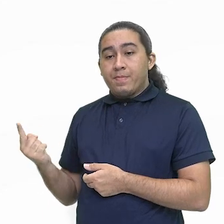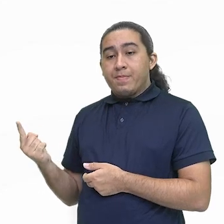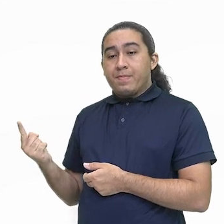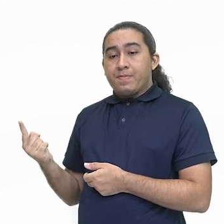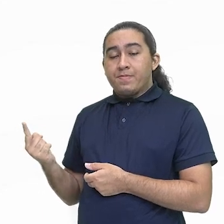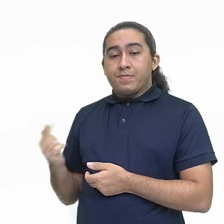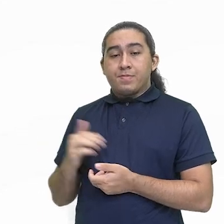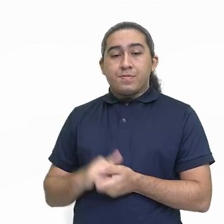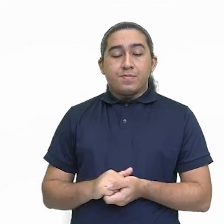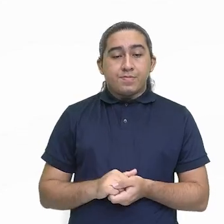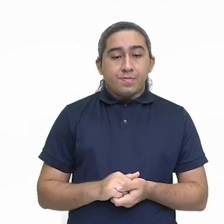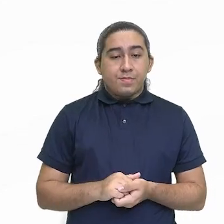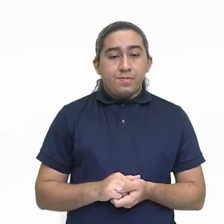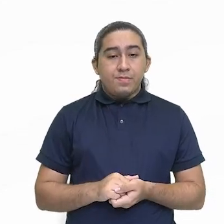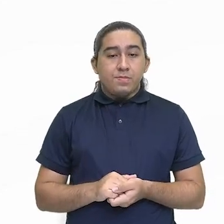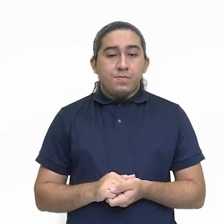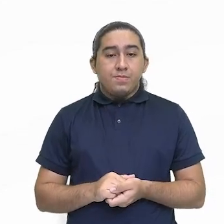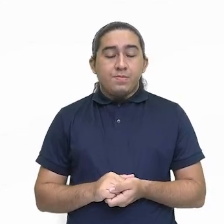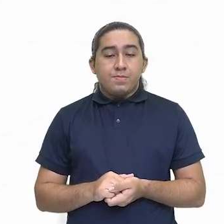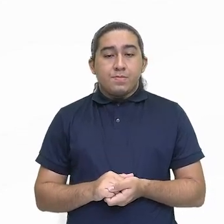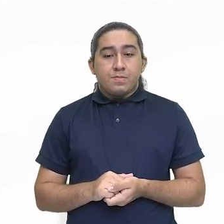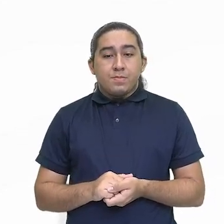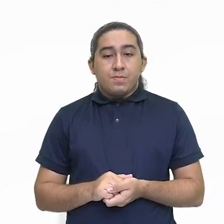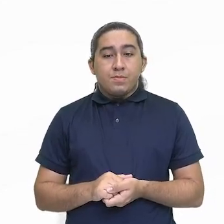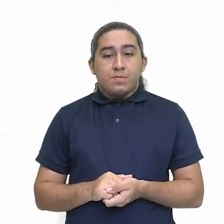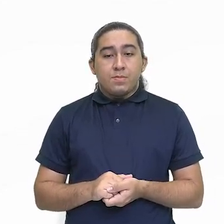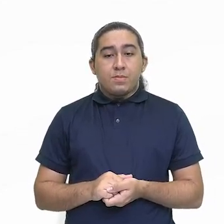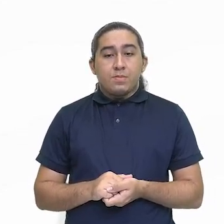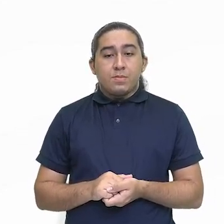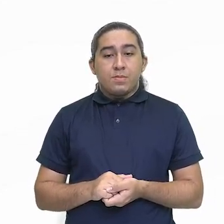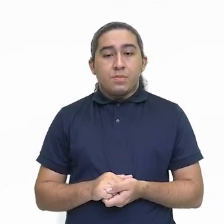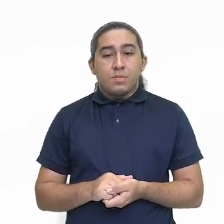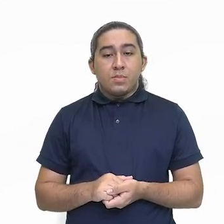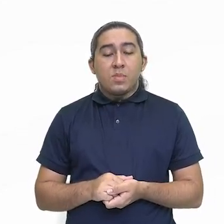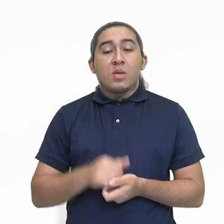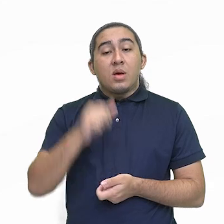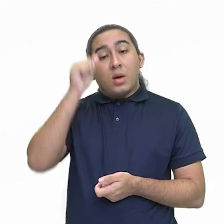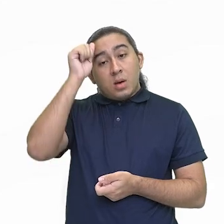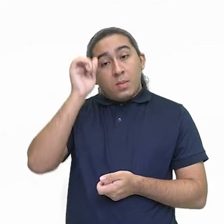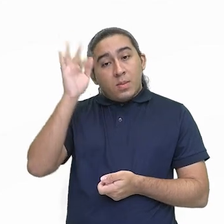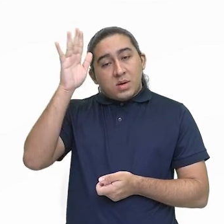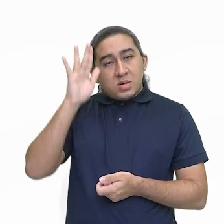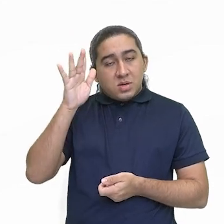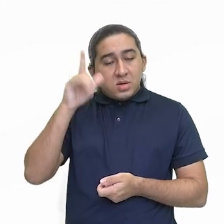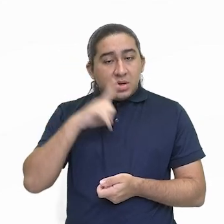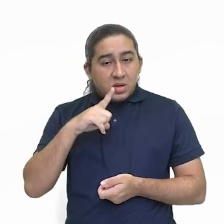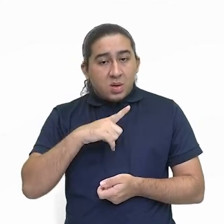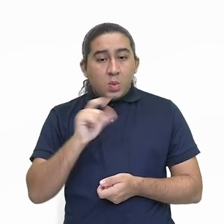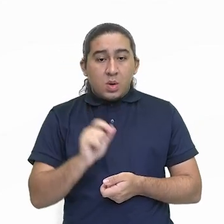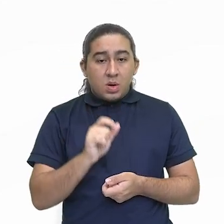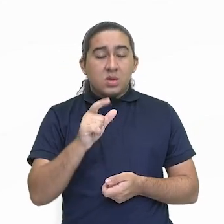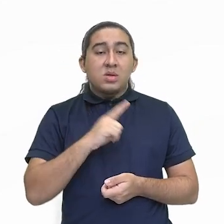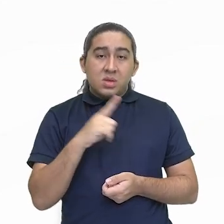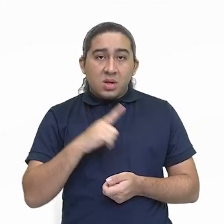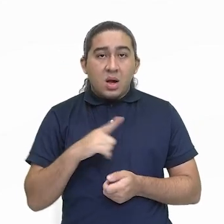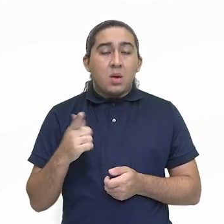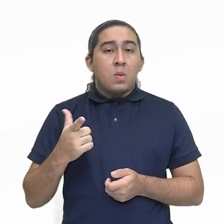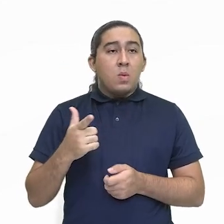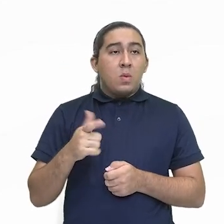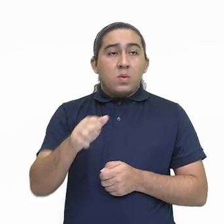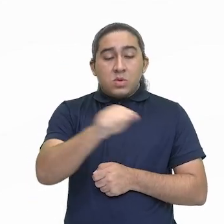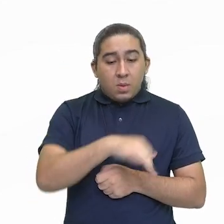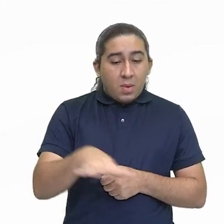feito dentro do laboratório. Imaginem aí aquele laboratório tradicional, com uma vidraria bem grande, né,